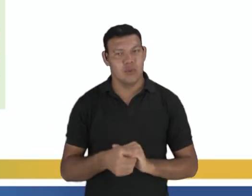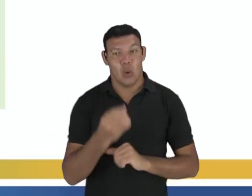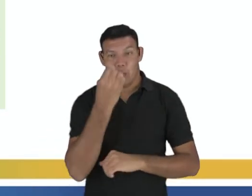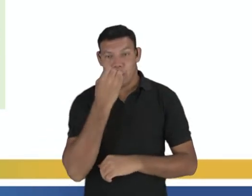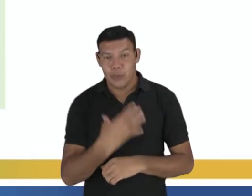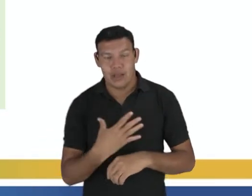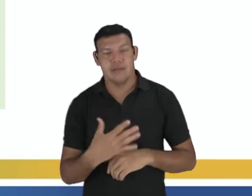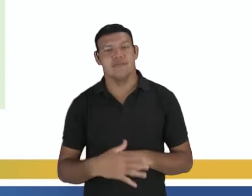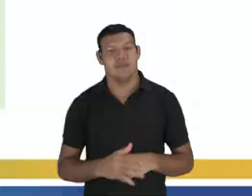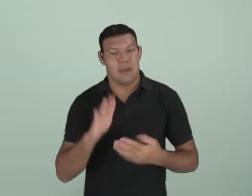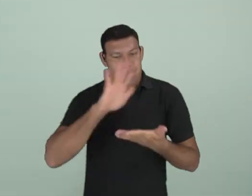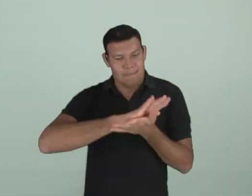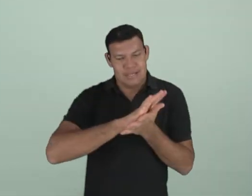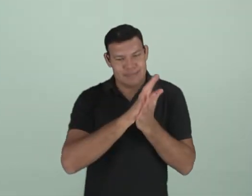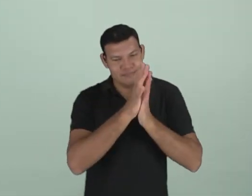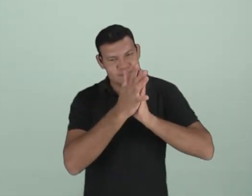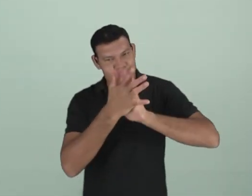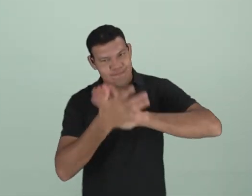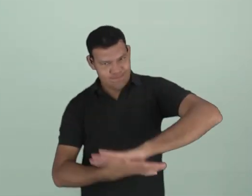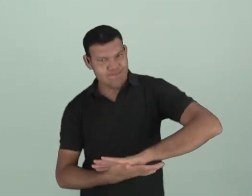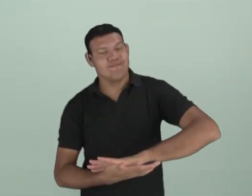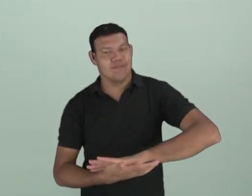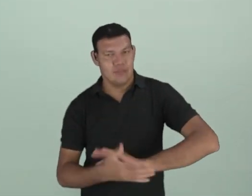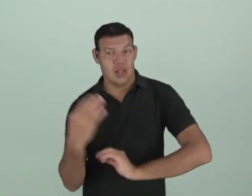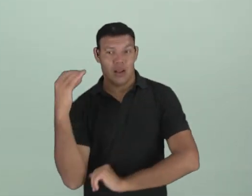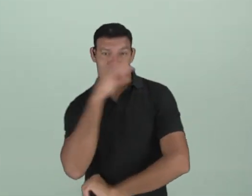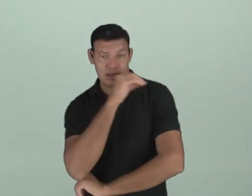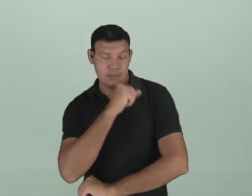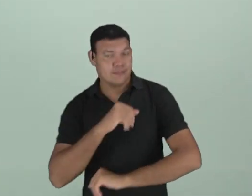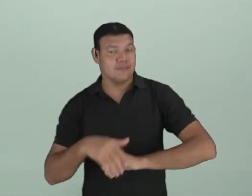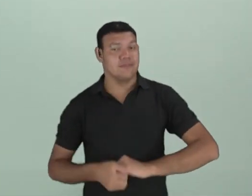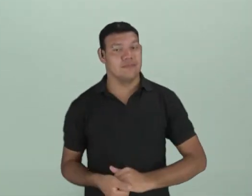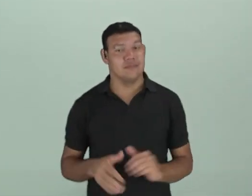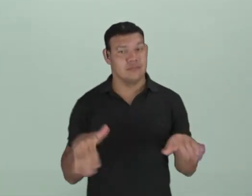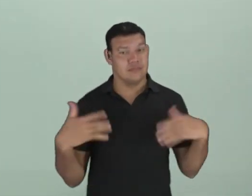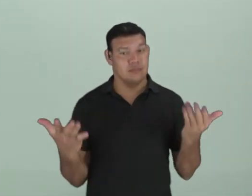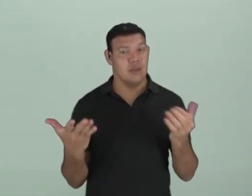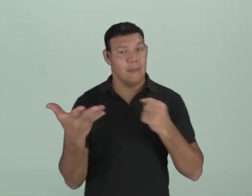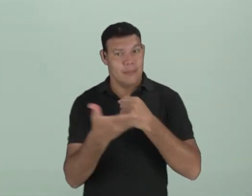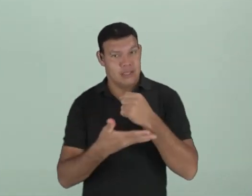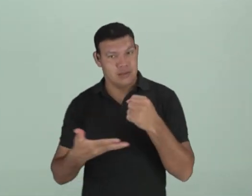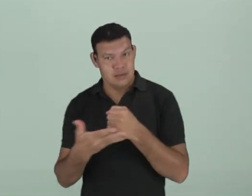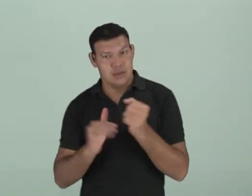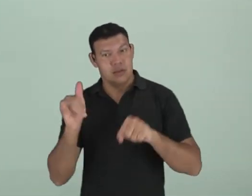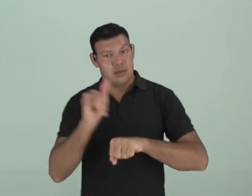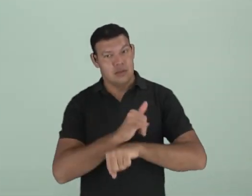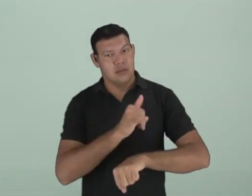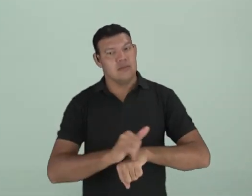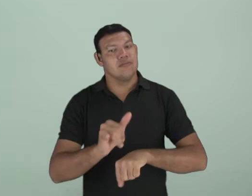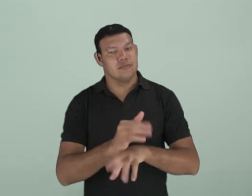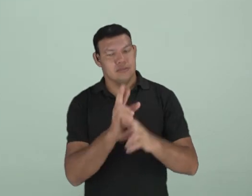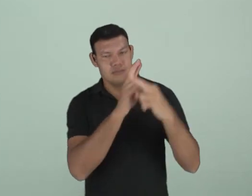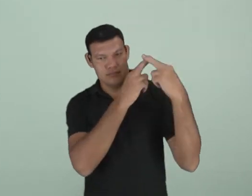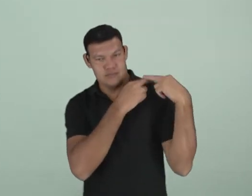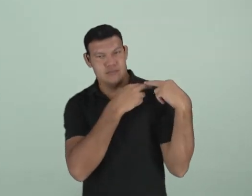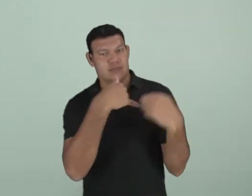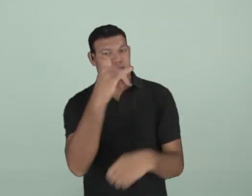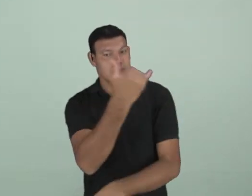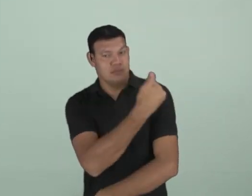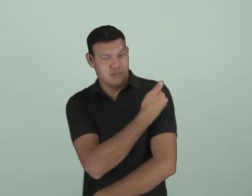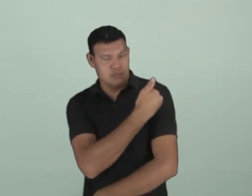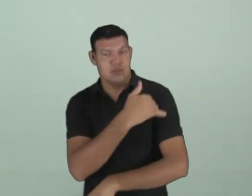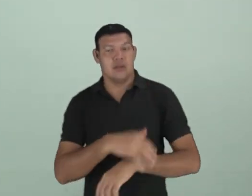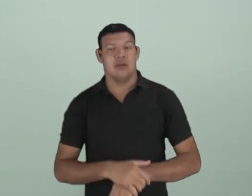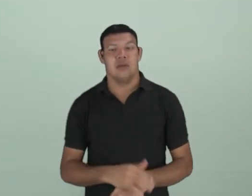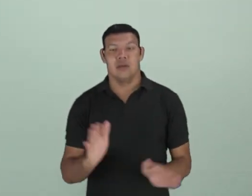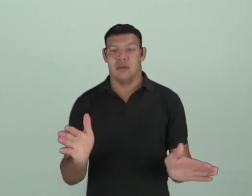mais eficiente. O seu corpo vai conseguir destruir aquele patógeno muito mais rápido. Então esse basicamente é o mecanismo de funcionamento da vacina.